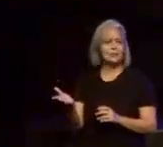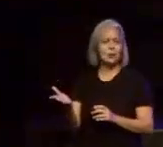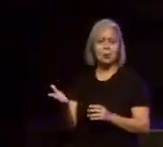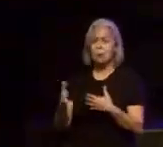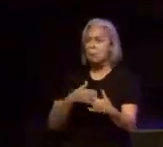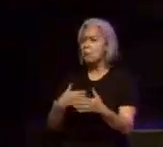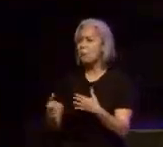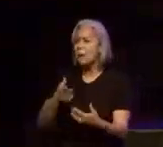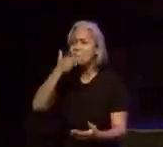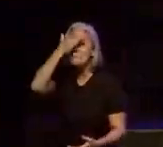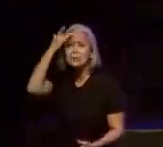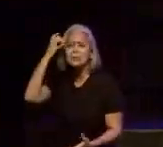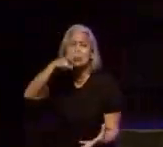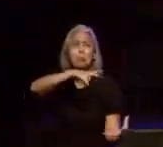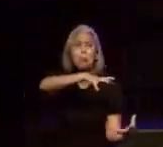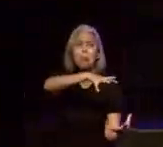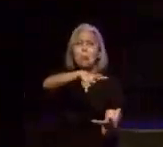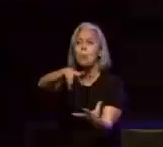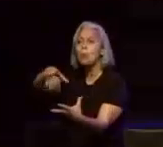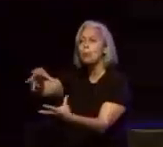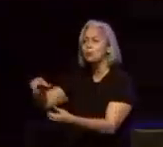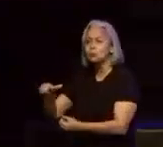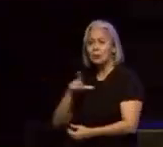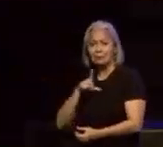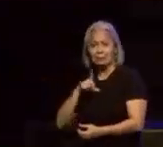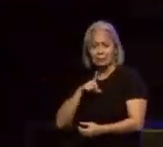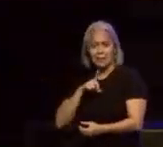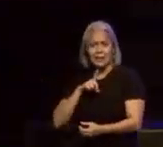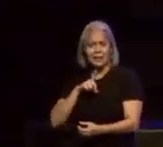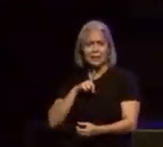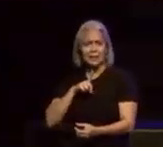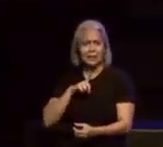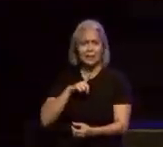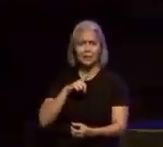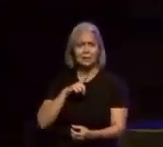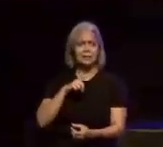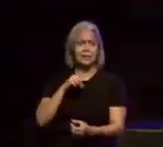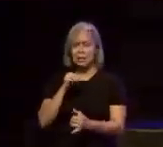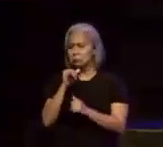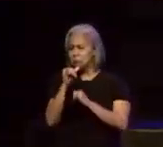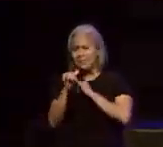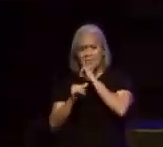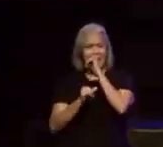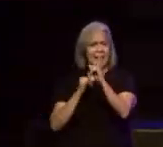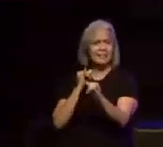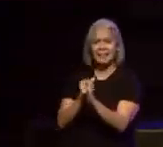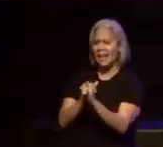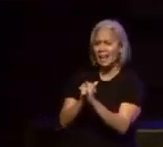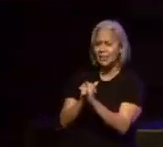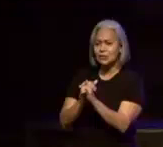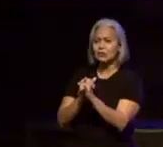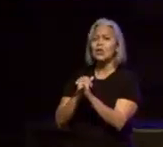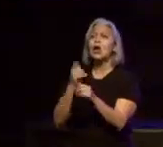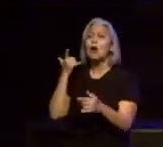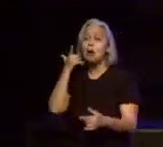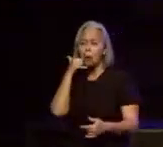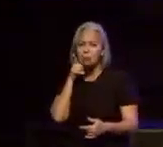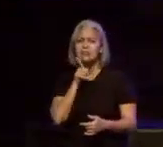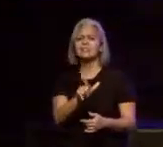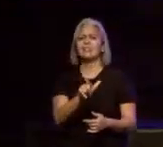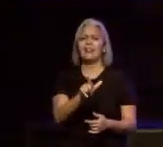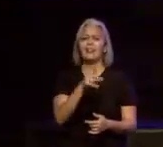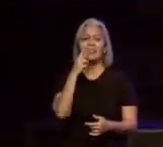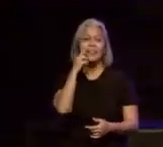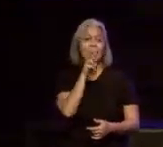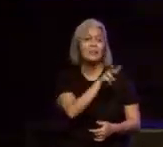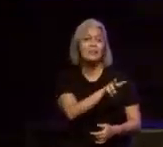qualquer pessoa no planeta todo que tenha alguma onda de satélite ou qualquer coisa chegando na sua mão ou através de